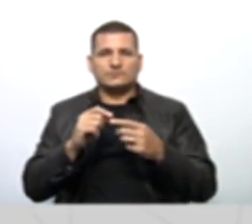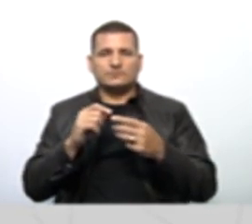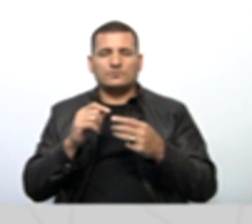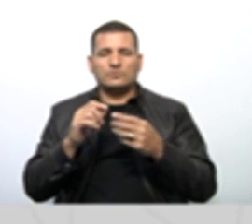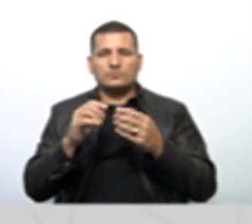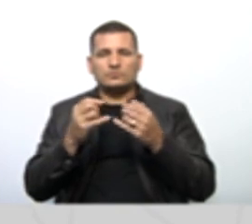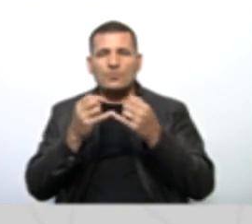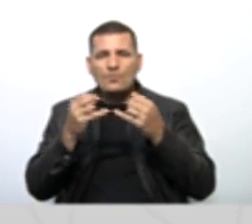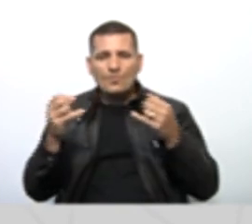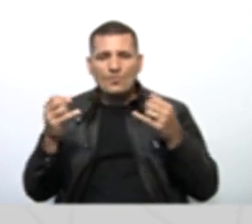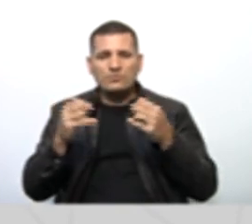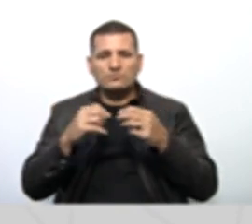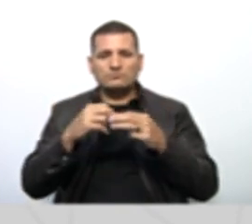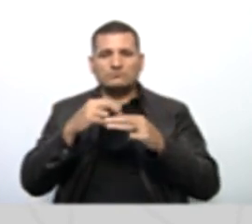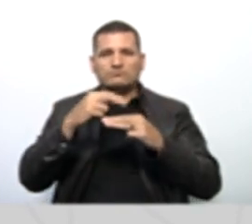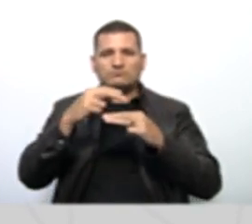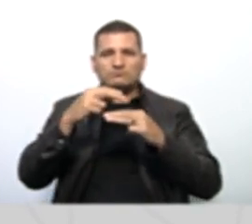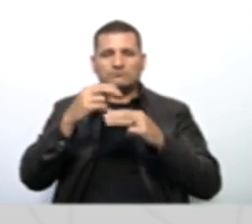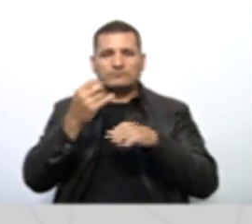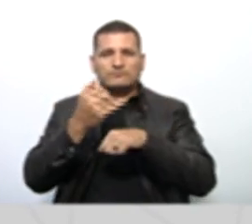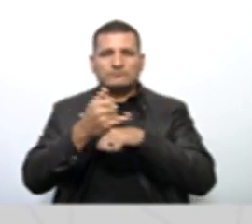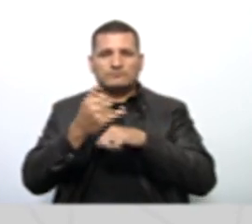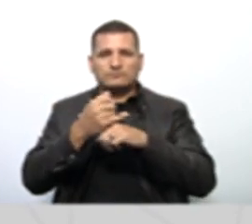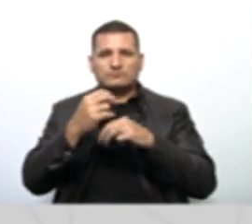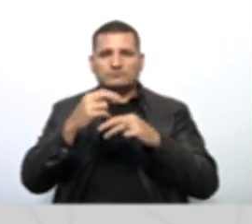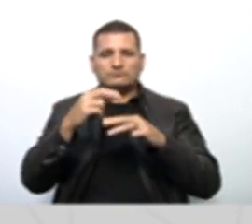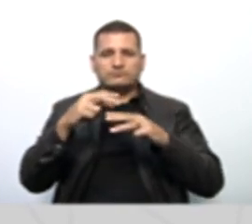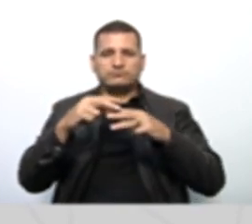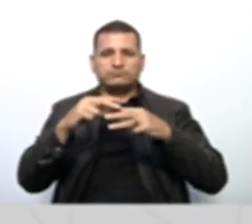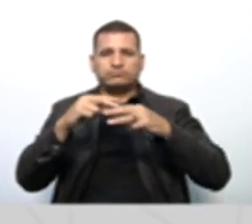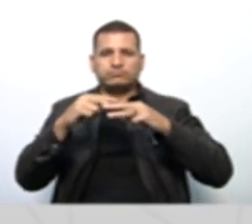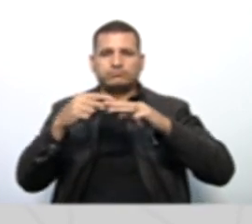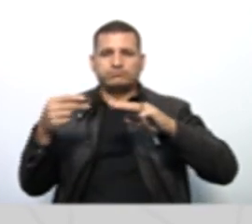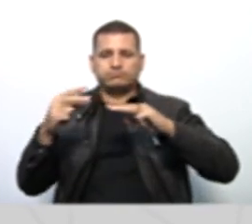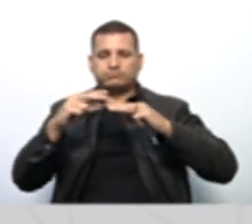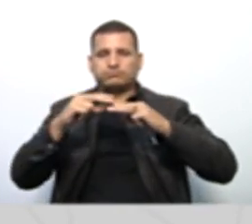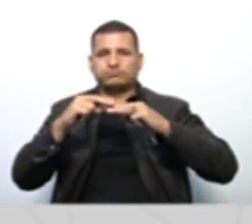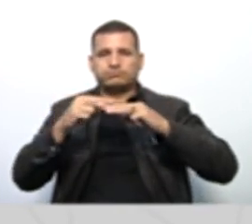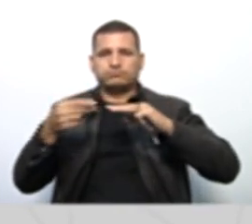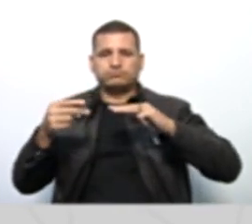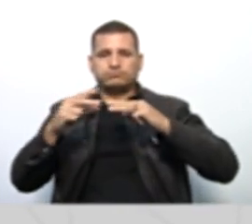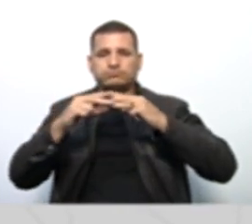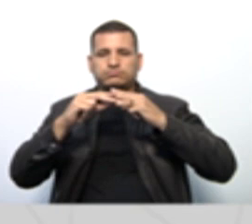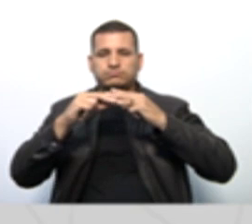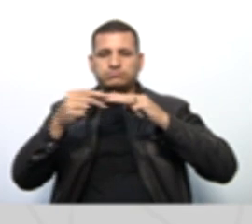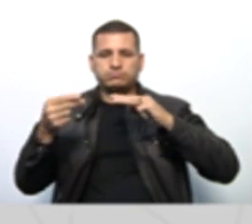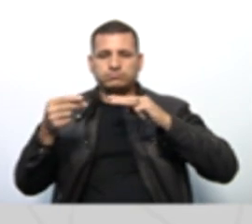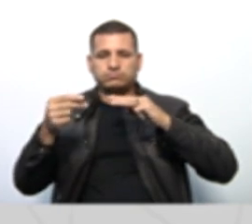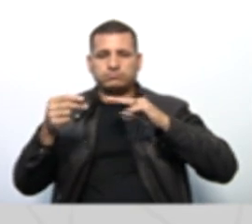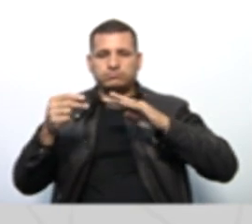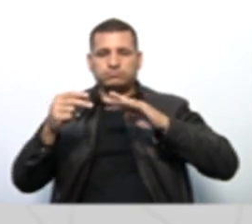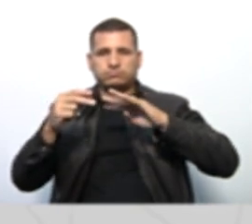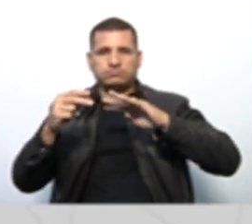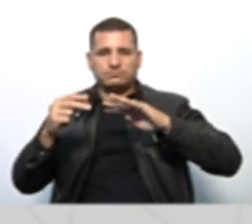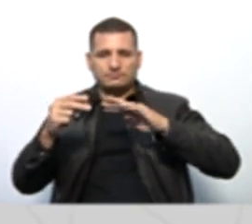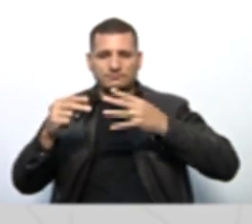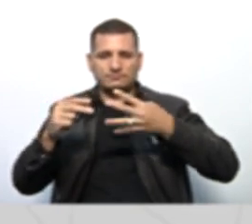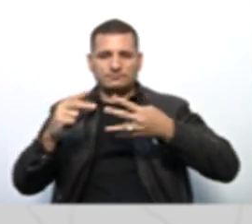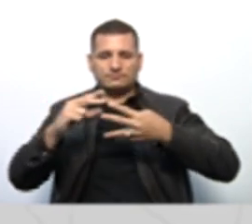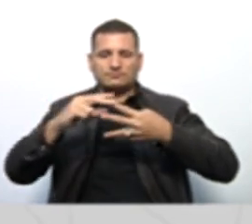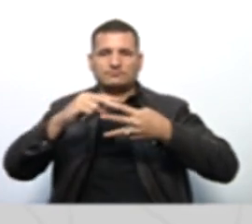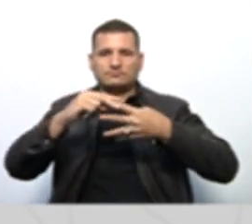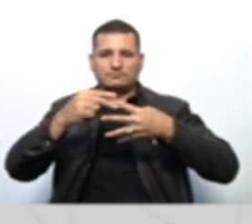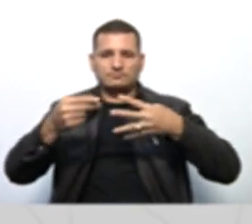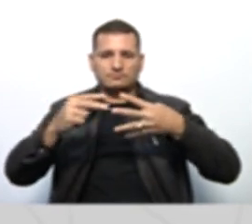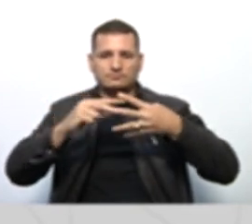pá nós vamos ver aqui ó na figura que o ftp né que é o primeiro ele tem uma camada de